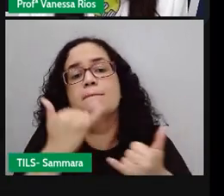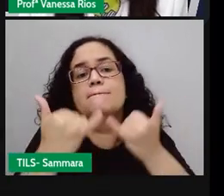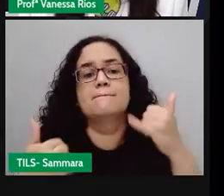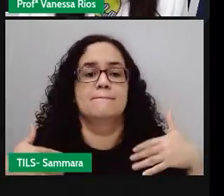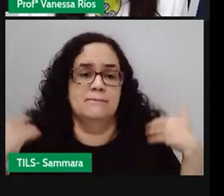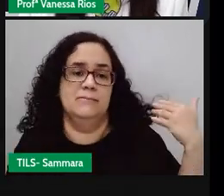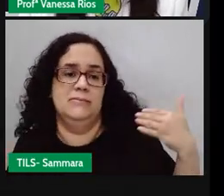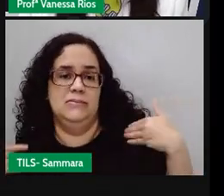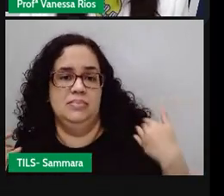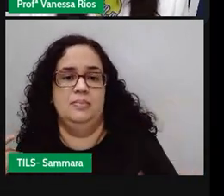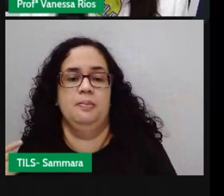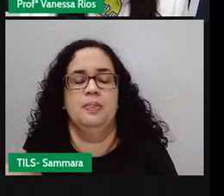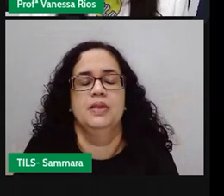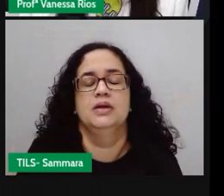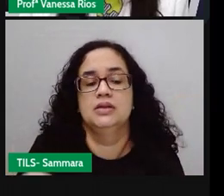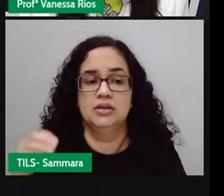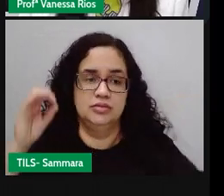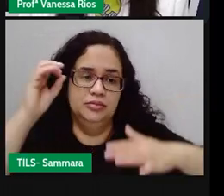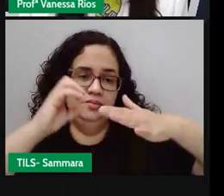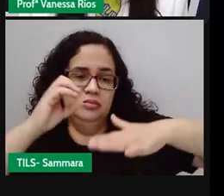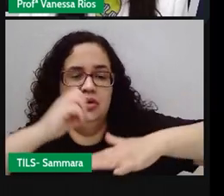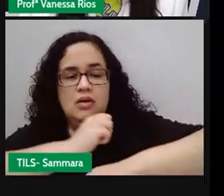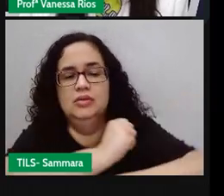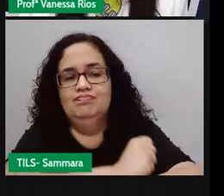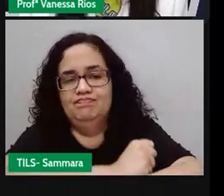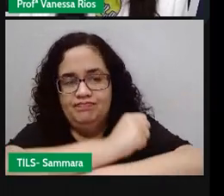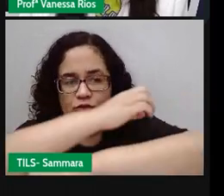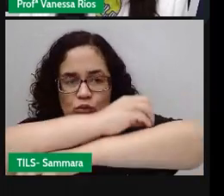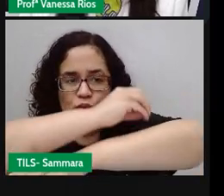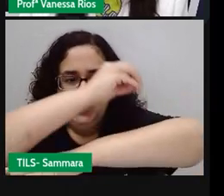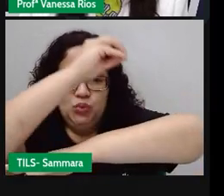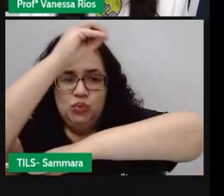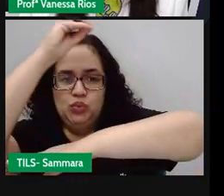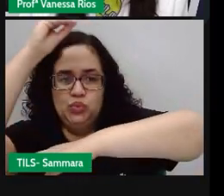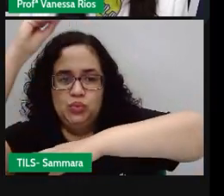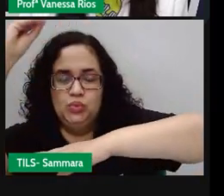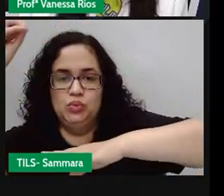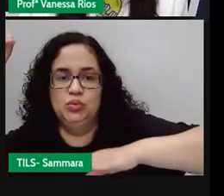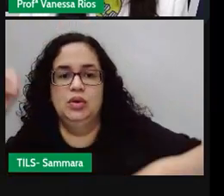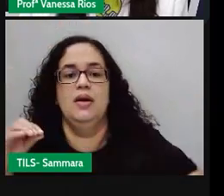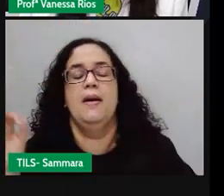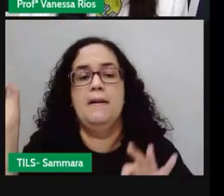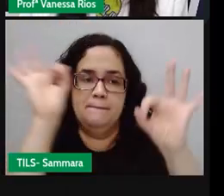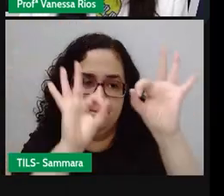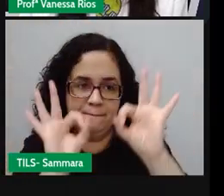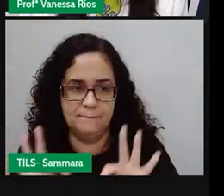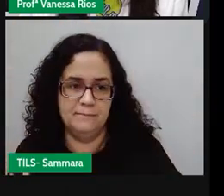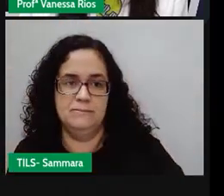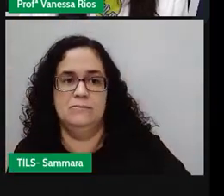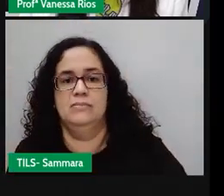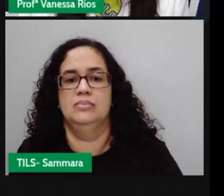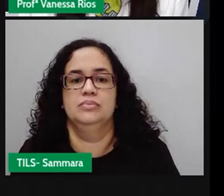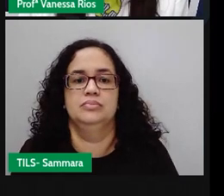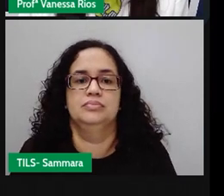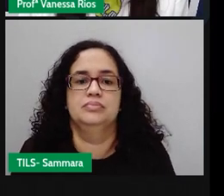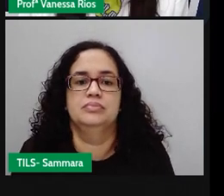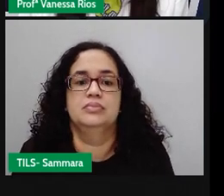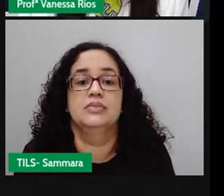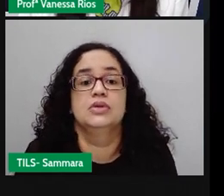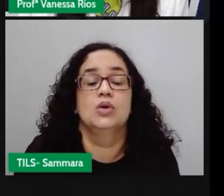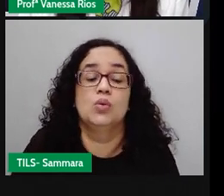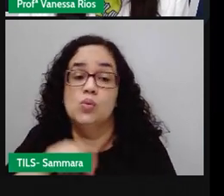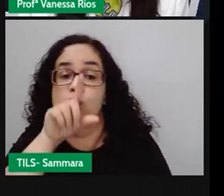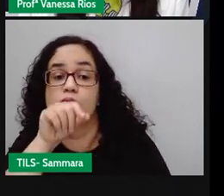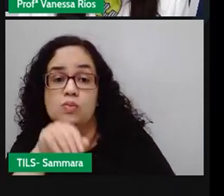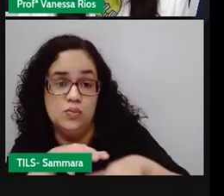Estava quase amanhecendo quando o sapo resolveu que era hora de se preparar para a carona com o